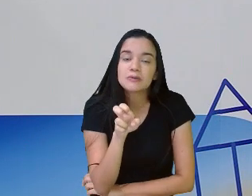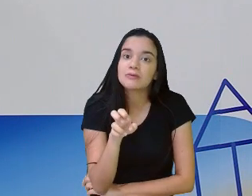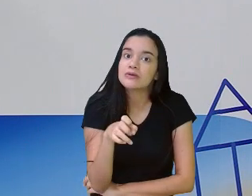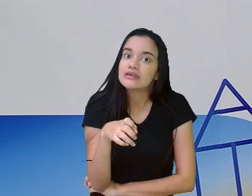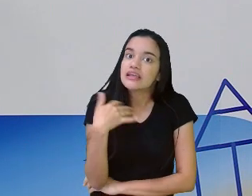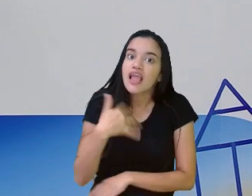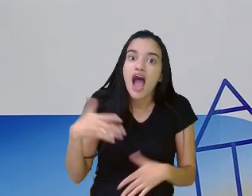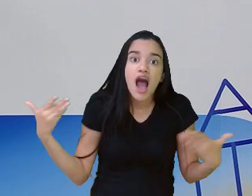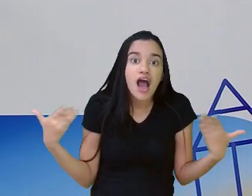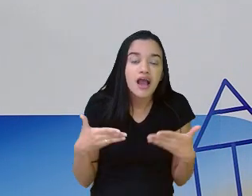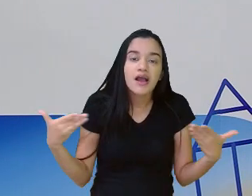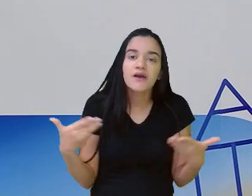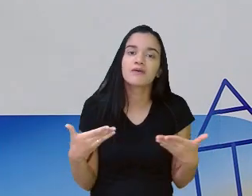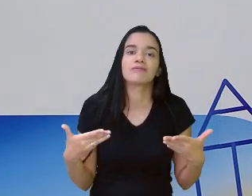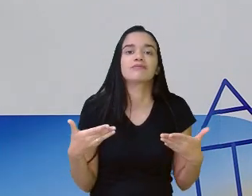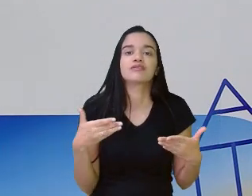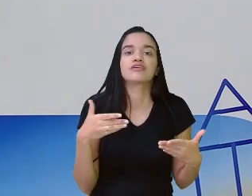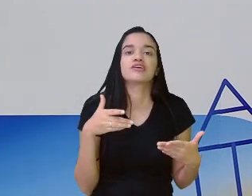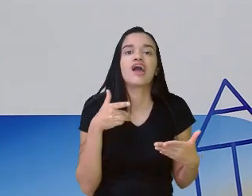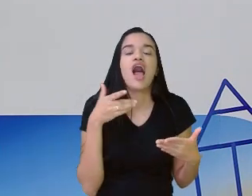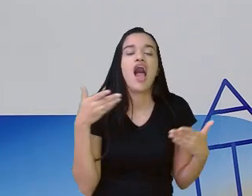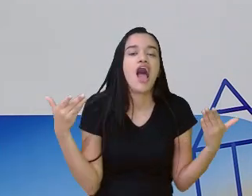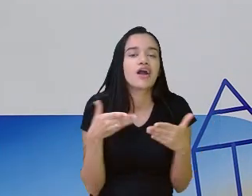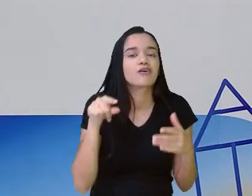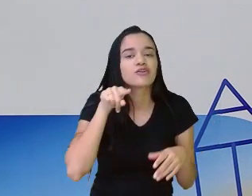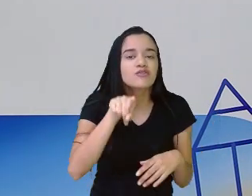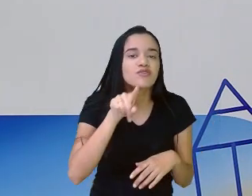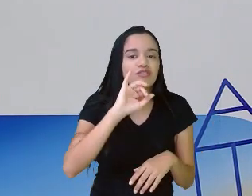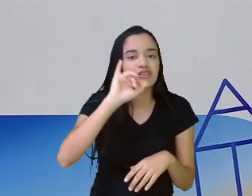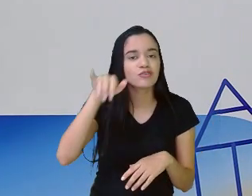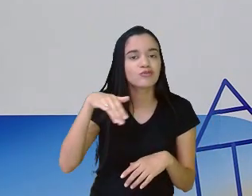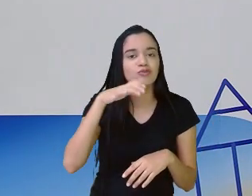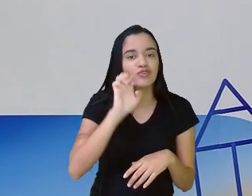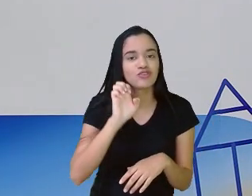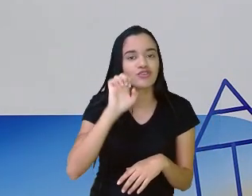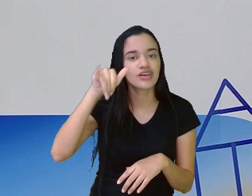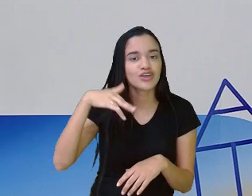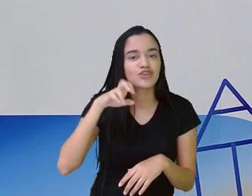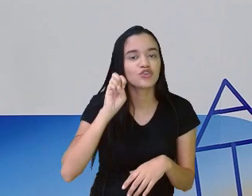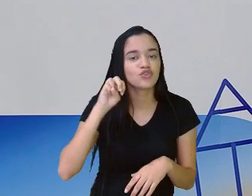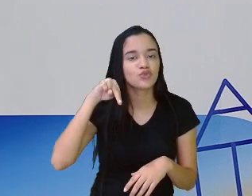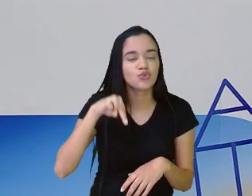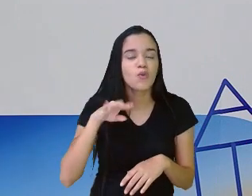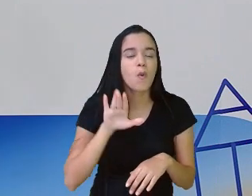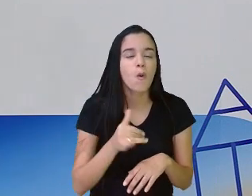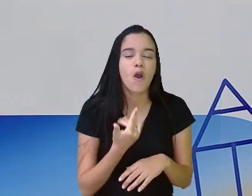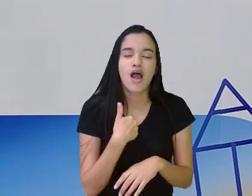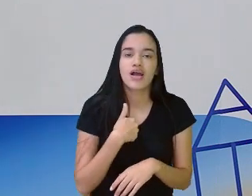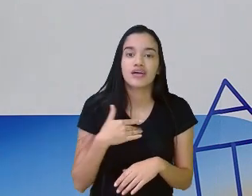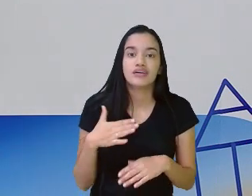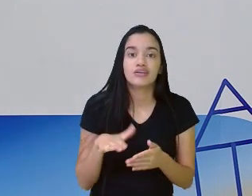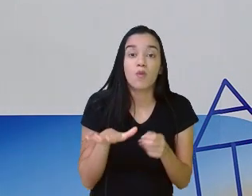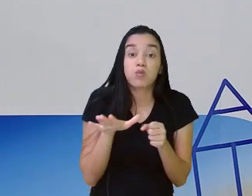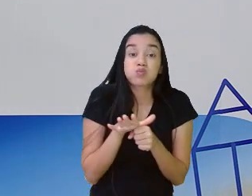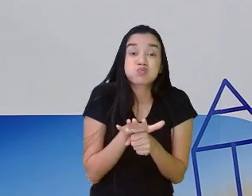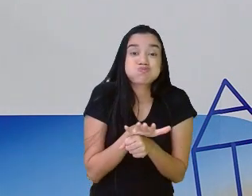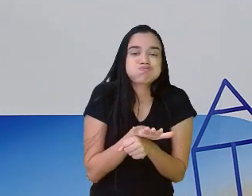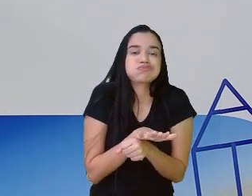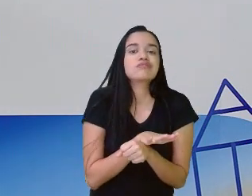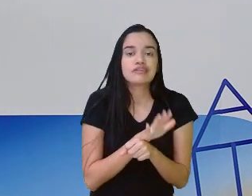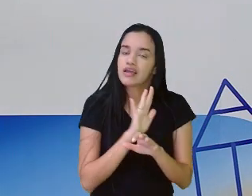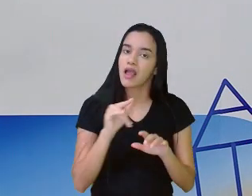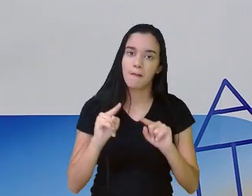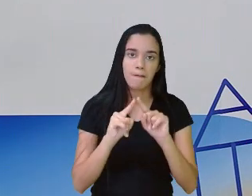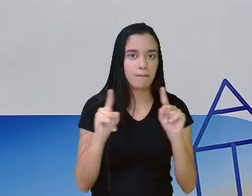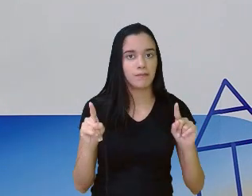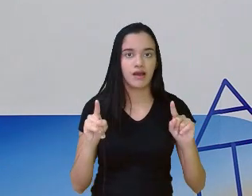E agora vai fazer um jejum intermitente, porque já deve estar cheio até as tampas, não é isso? Mas